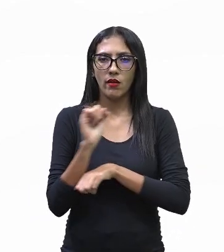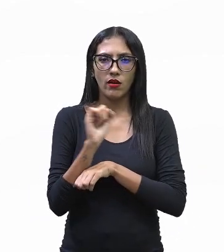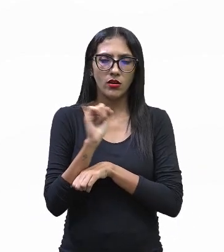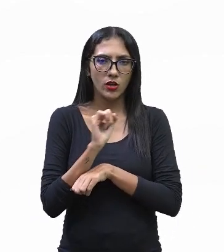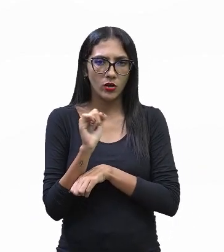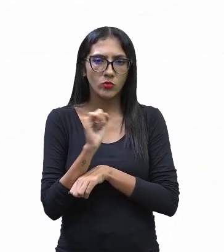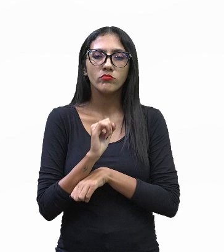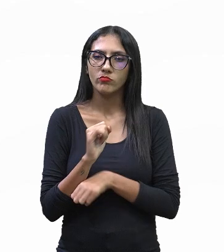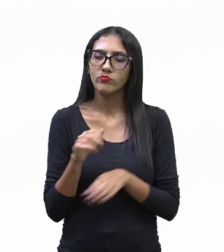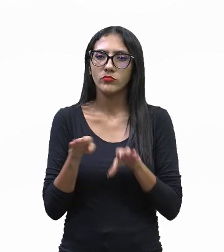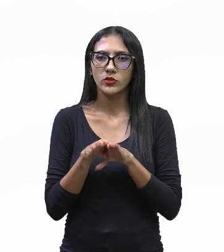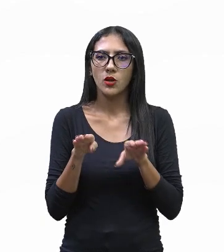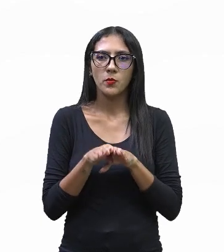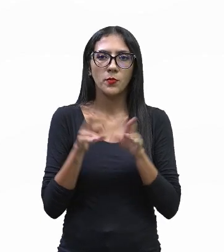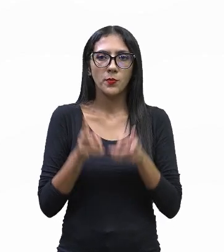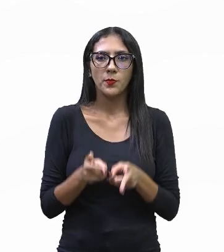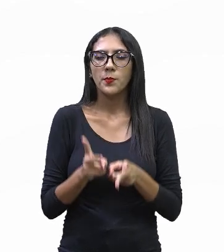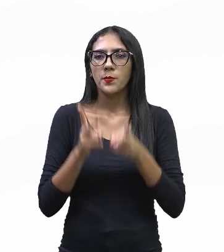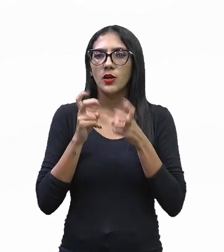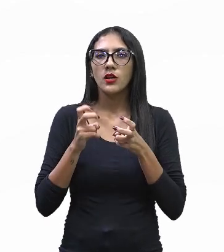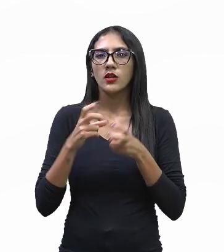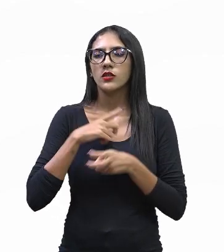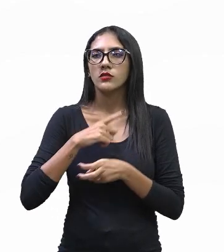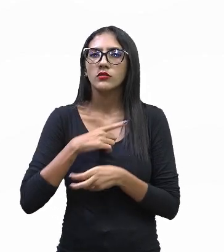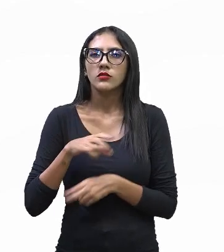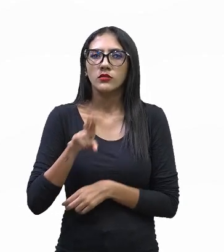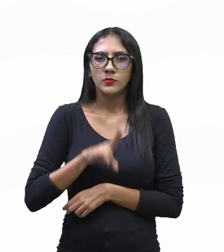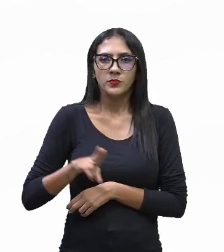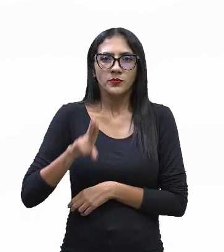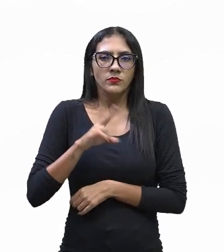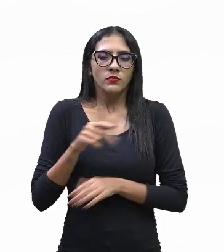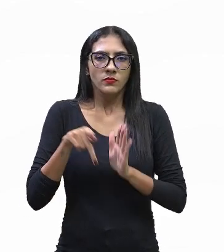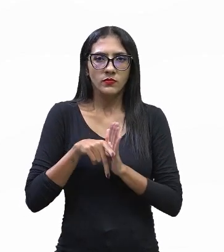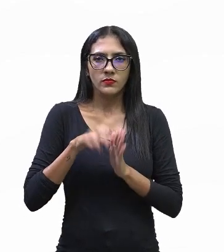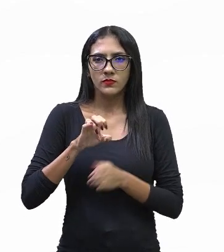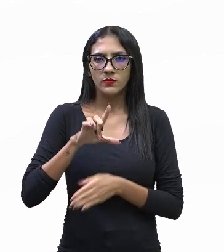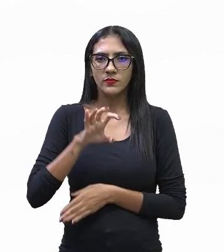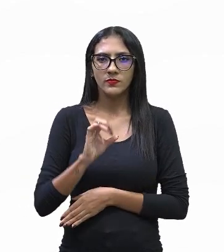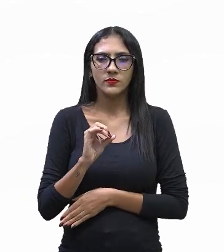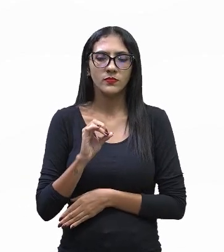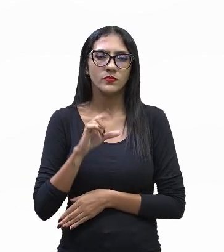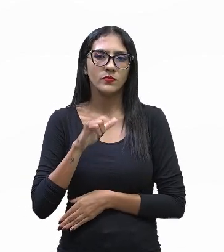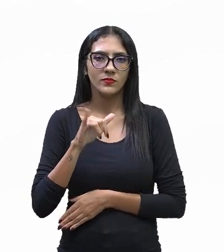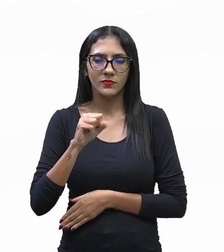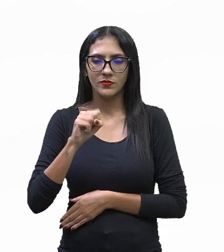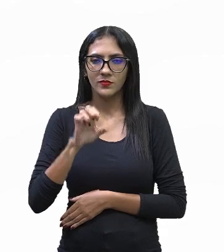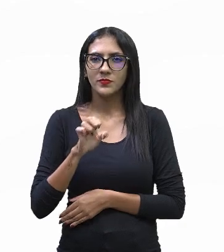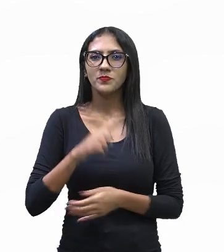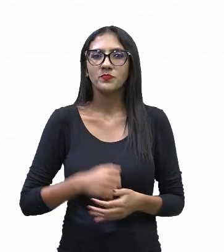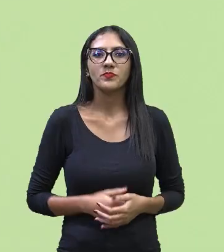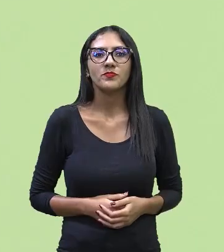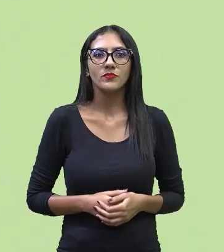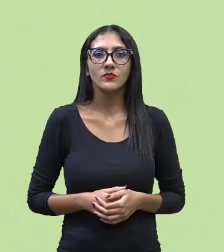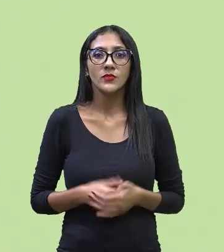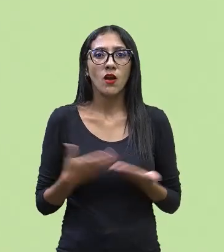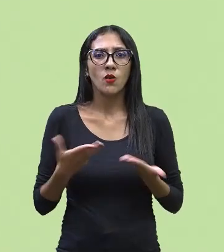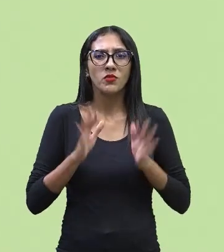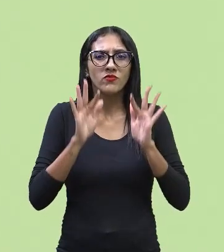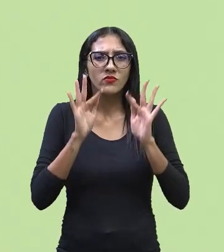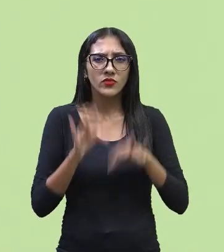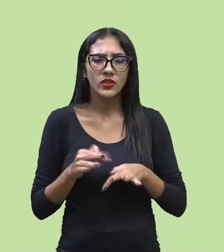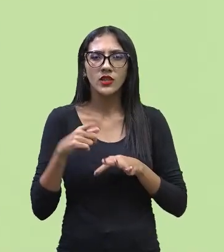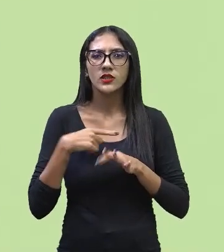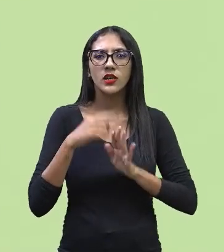consegue observar esse processo a partir da eletrólise, tá? Então, para finalizar essa parte aqui